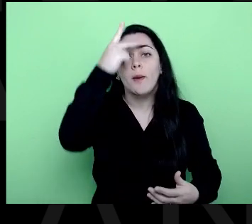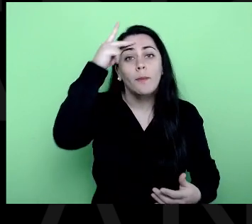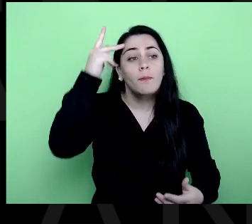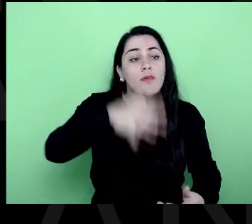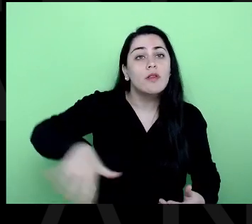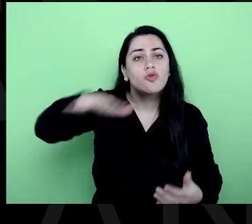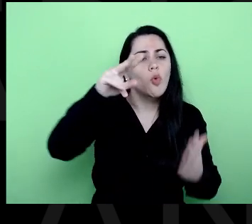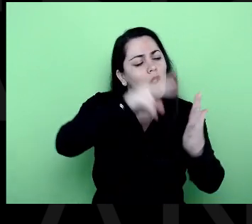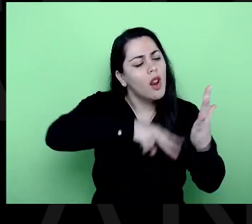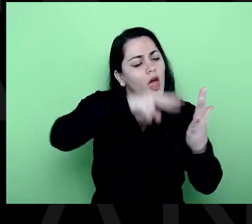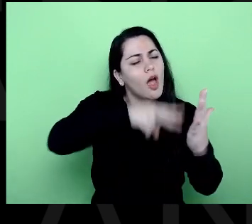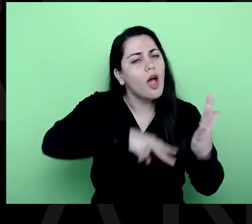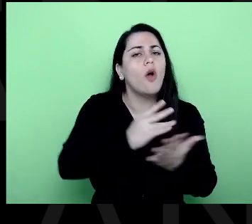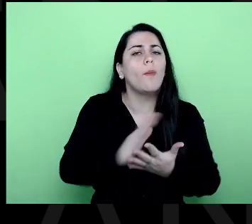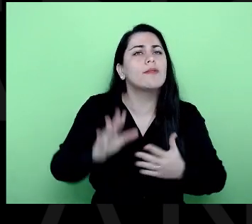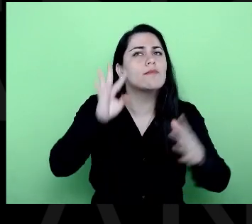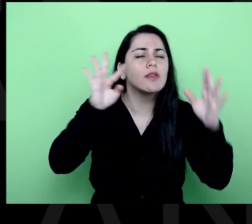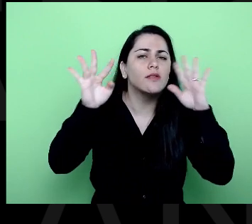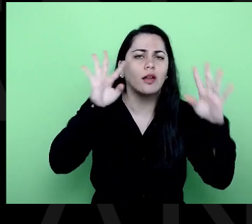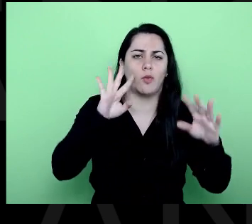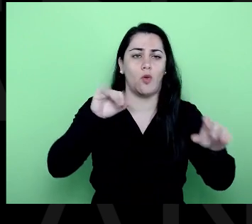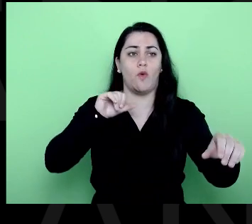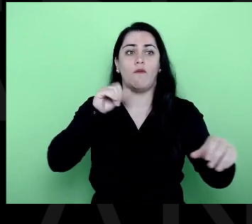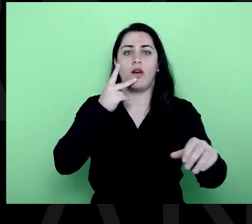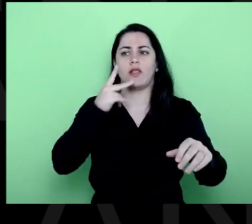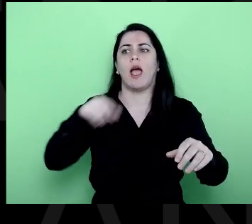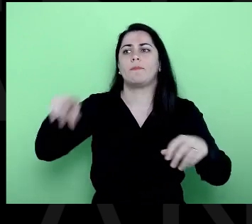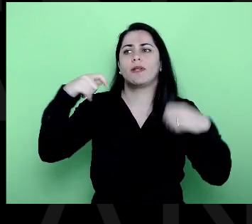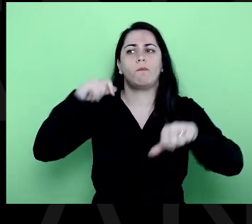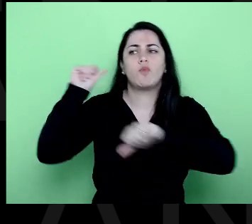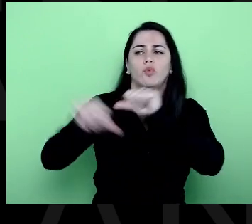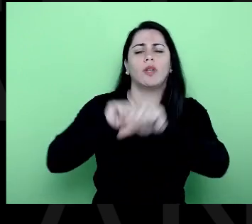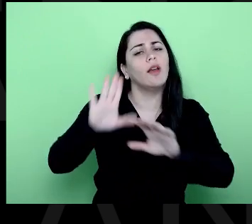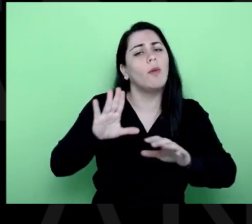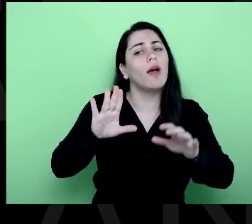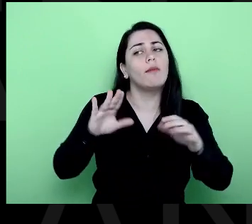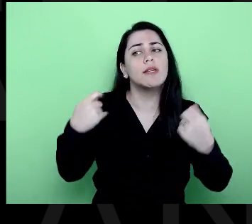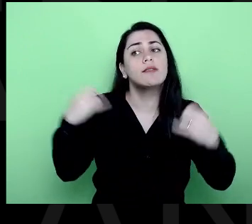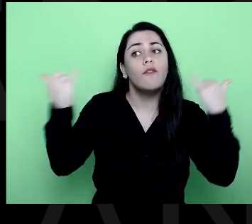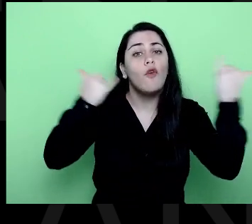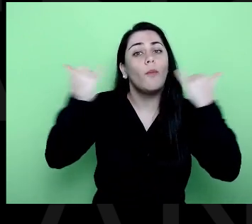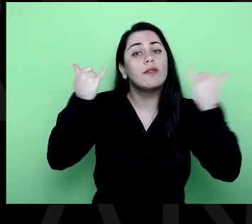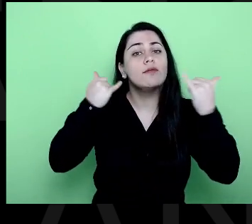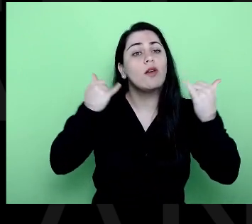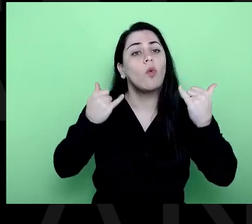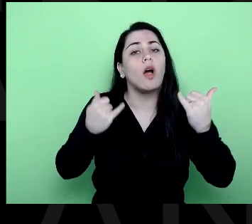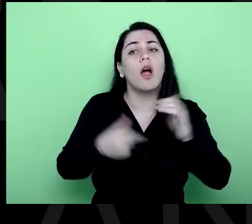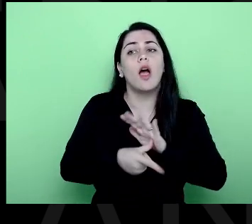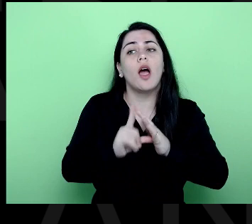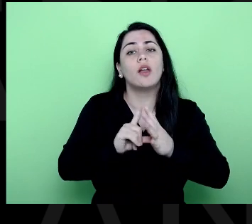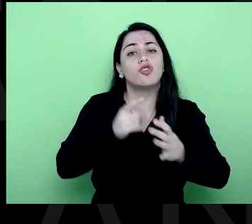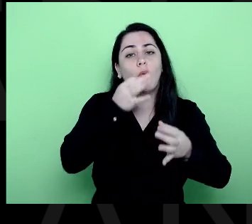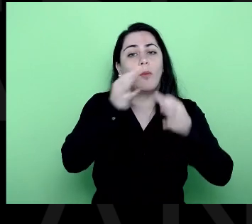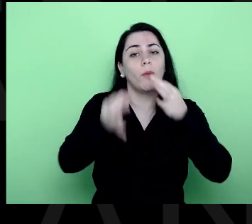outra maneira. Eu não estou querendo que mudem, mas apenas que se informem antes de... Só isso que eu quero, que as pessoas se informem antes de dar opinião.